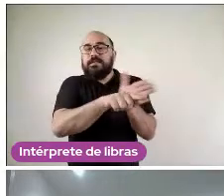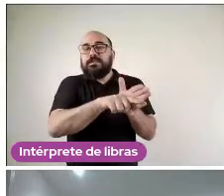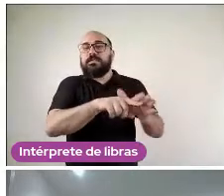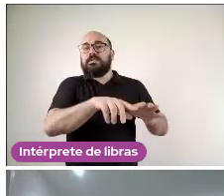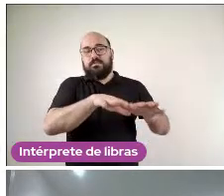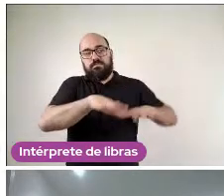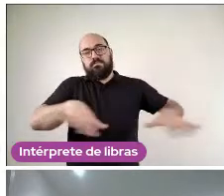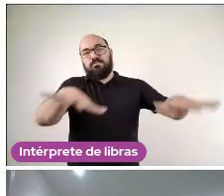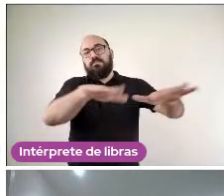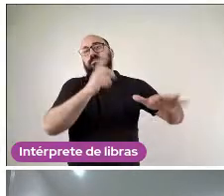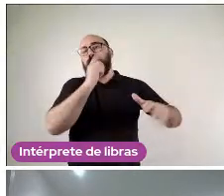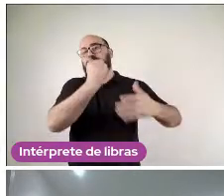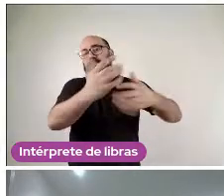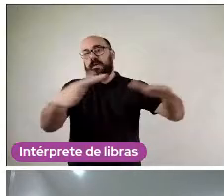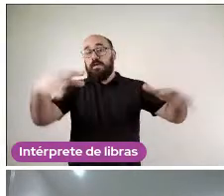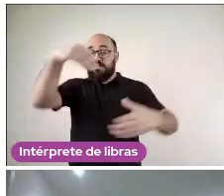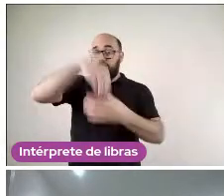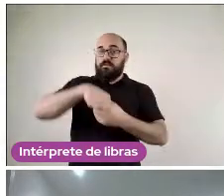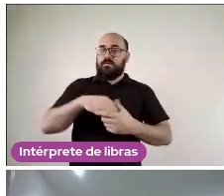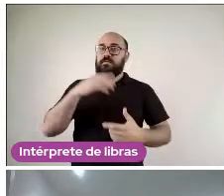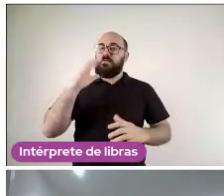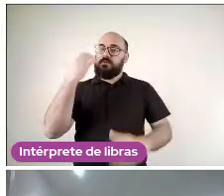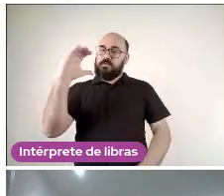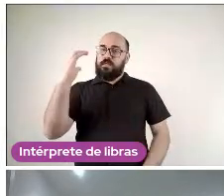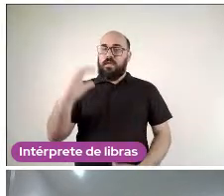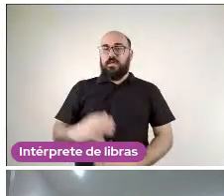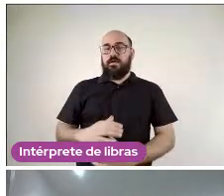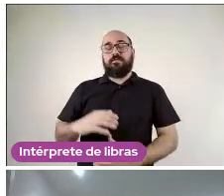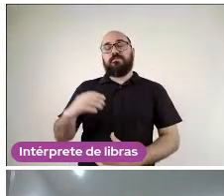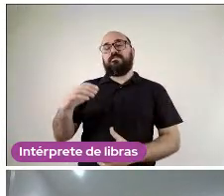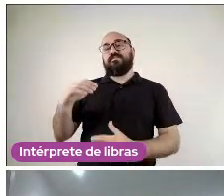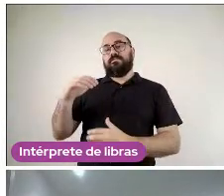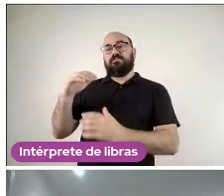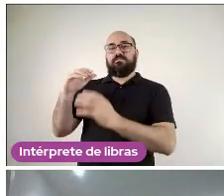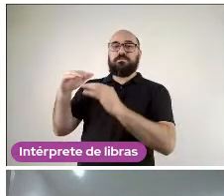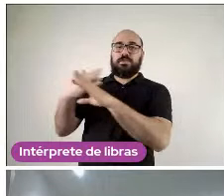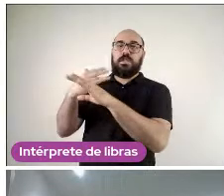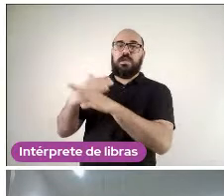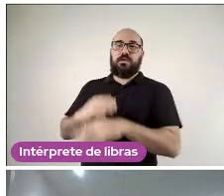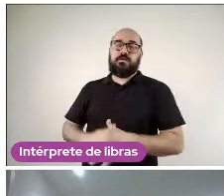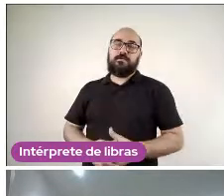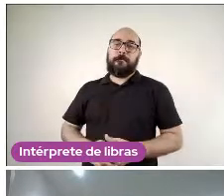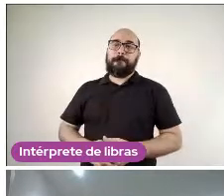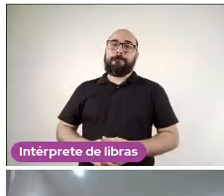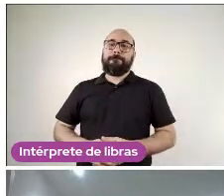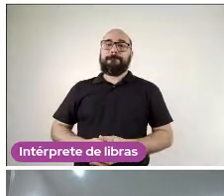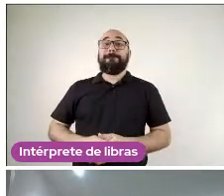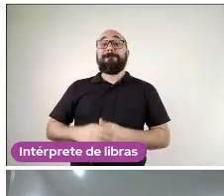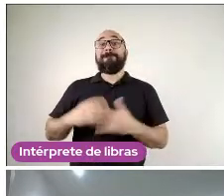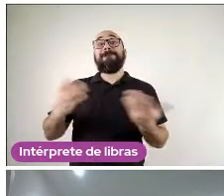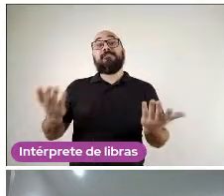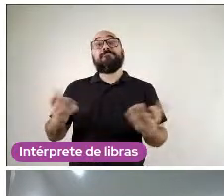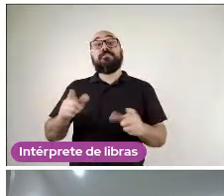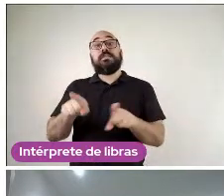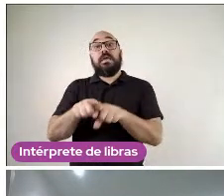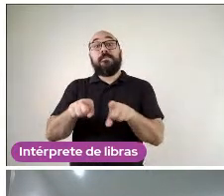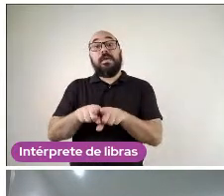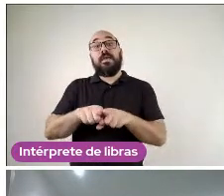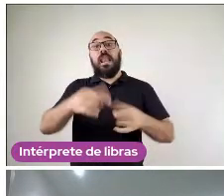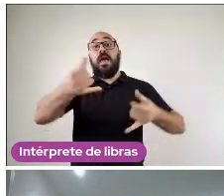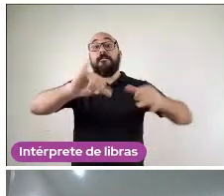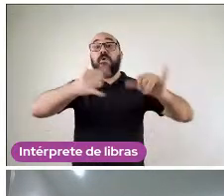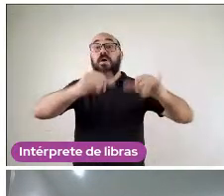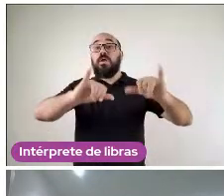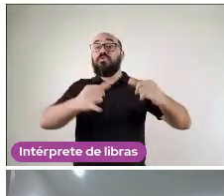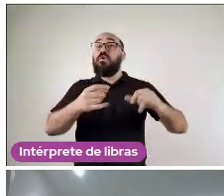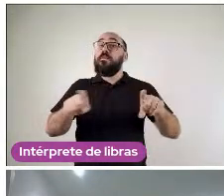das estratégias foi justamente, como eu falei, aproveitar a janela de oportunidade da década do oceano e os laboratórios da década oceânica.